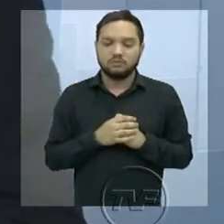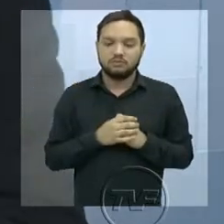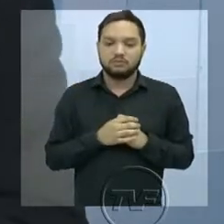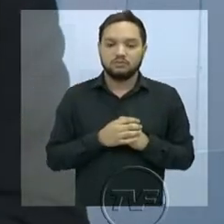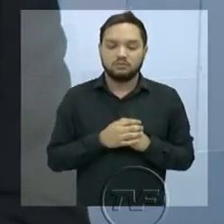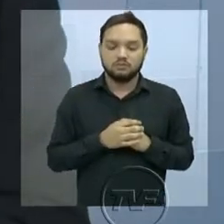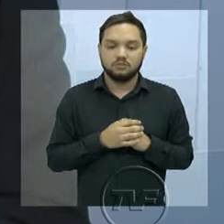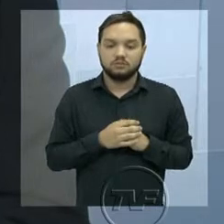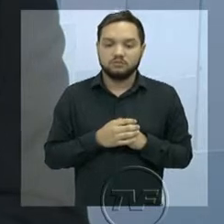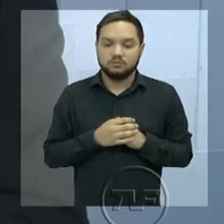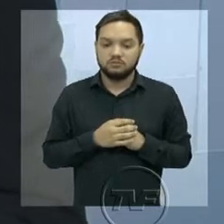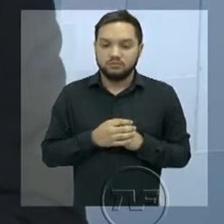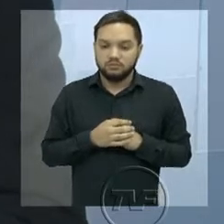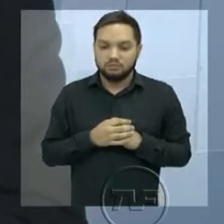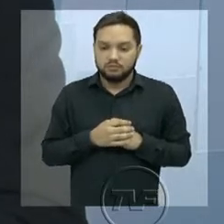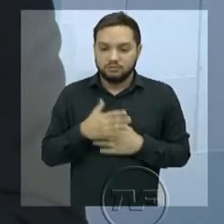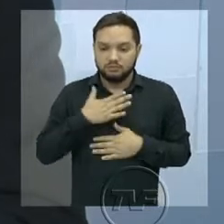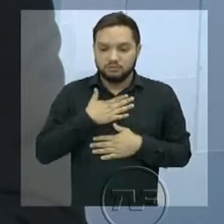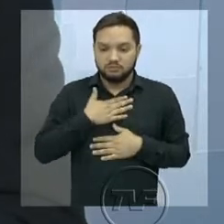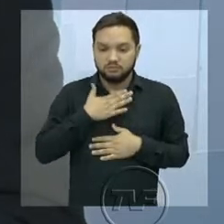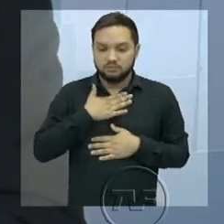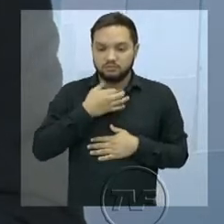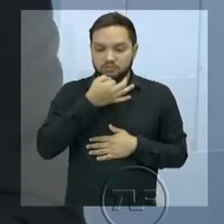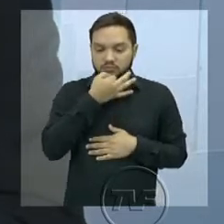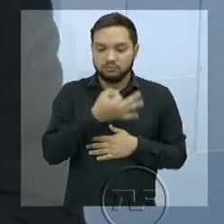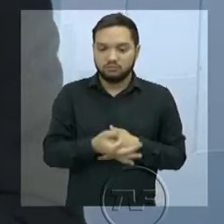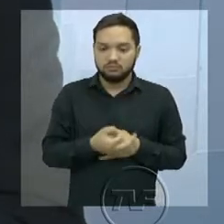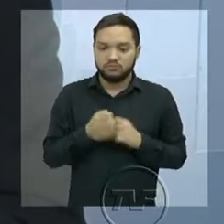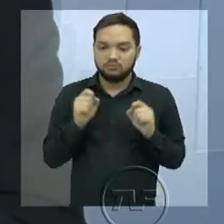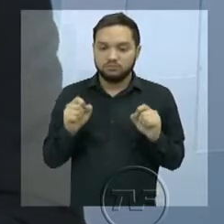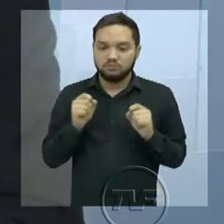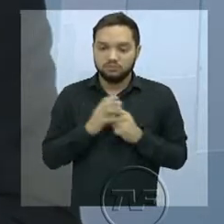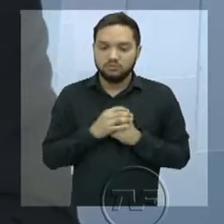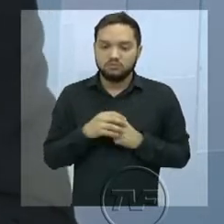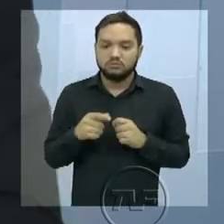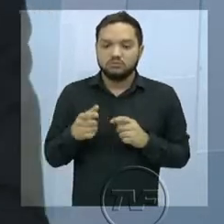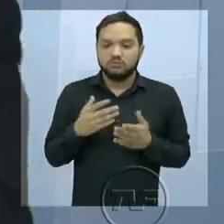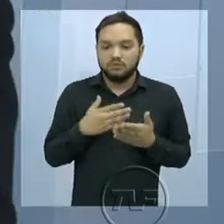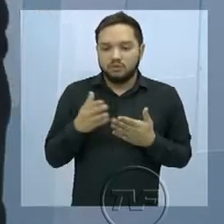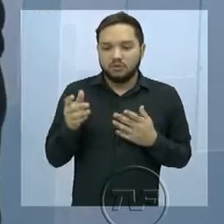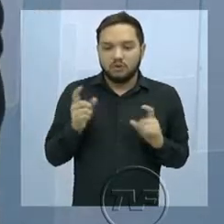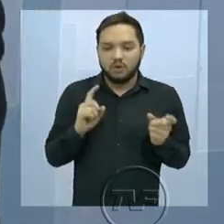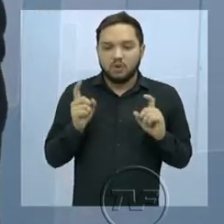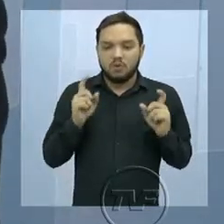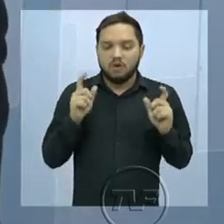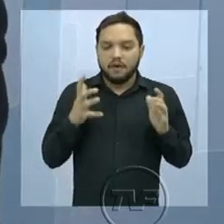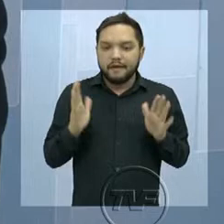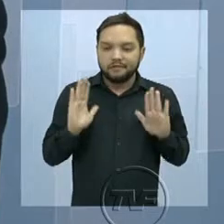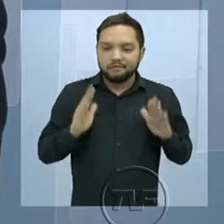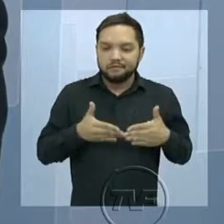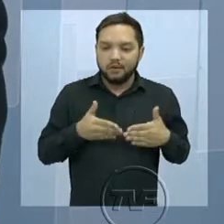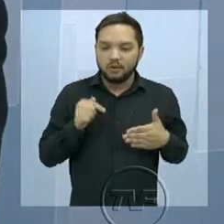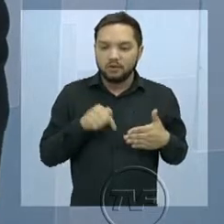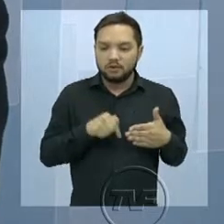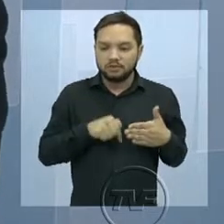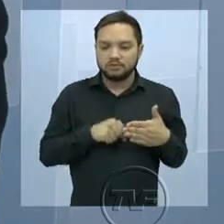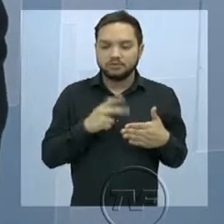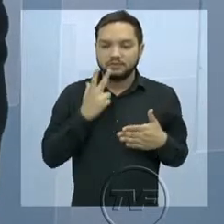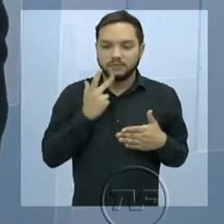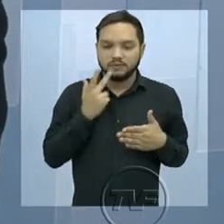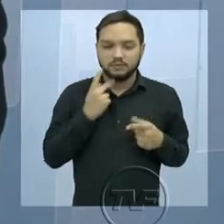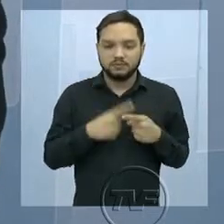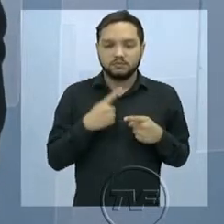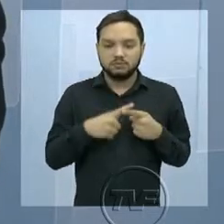Ceará. Então, o que acontece na minha avaliação agora? Ele vai criar uma discussão mais local, até em função